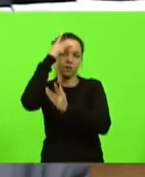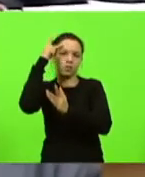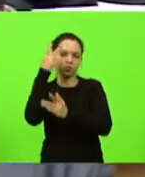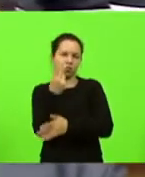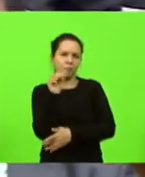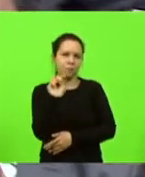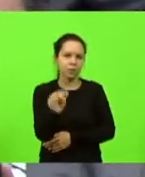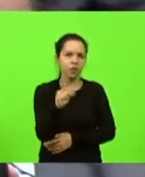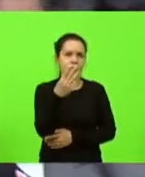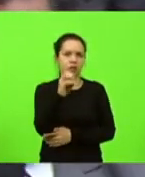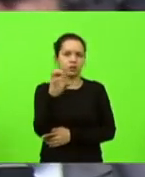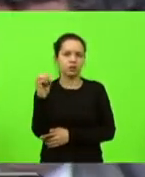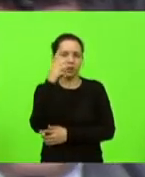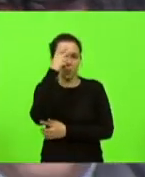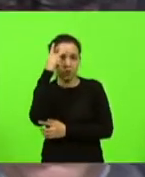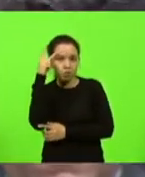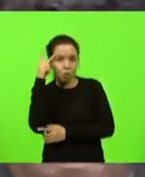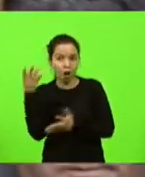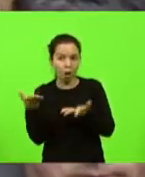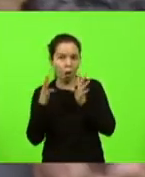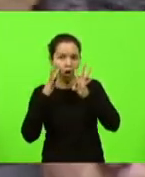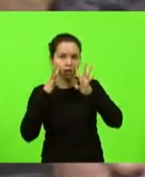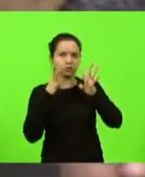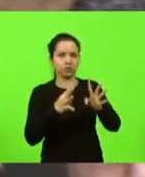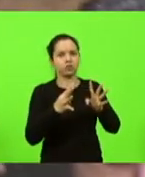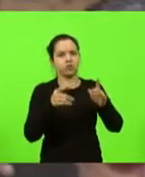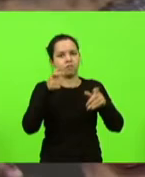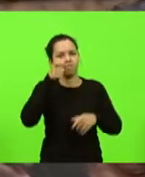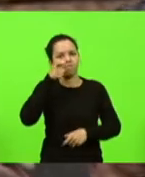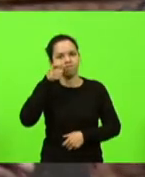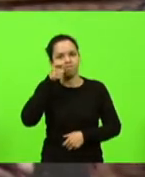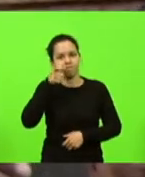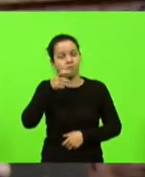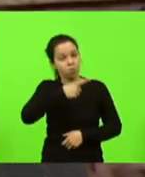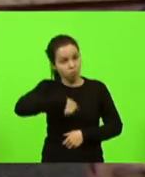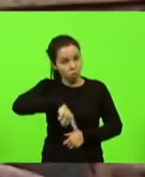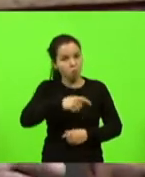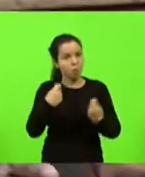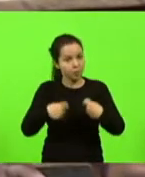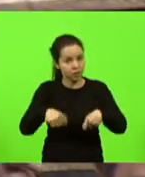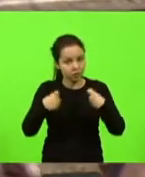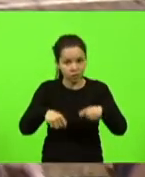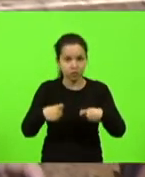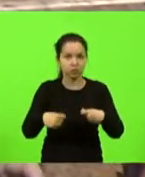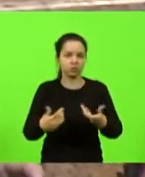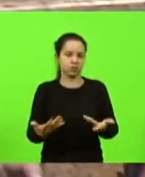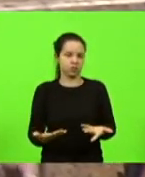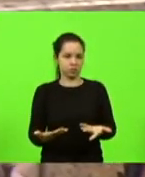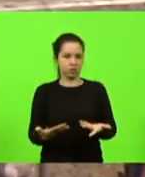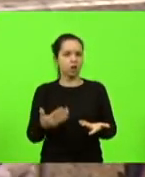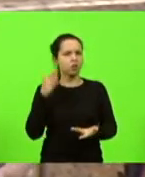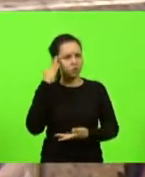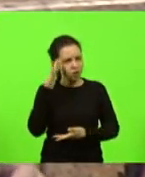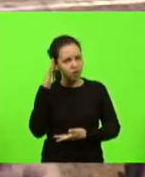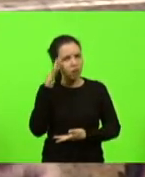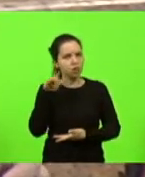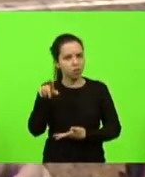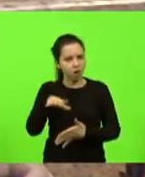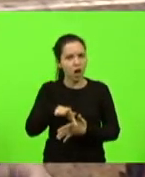2.300 pessoas estão prestando atenção nisso agora. É hora de a gente tomar posicionamento. Entenda o posicionamento do líder de governo. Não é